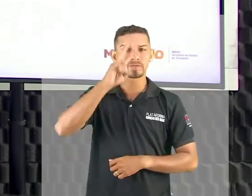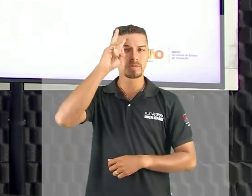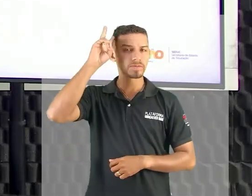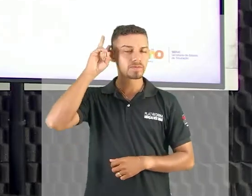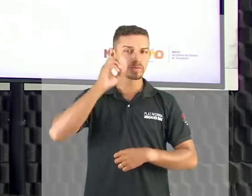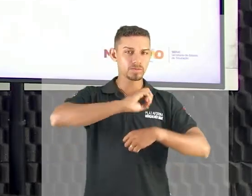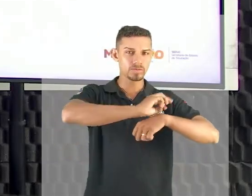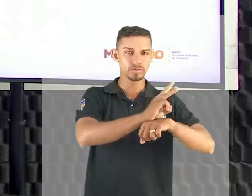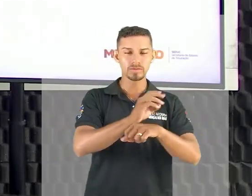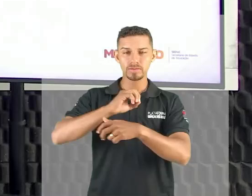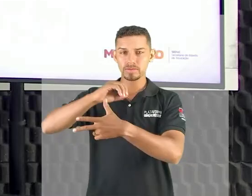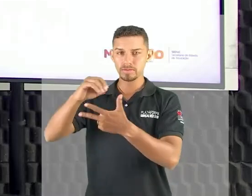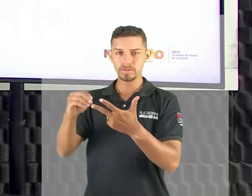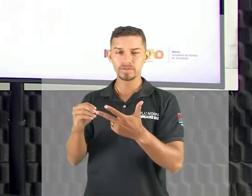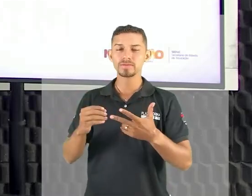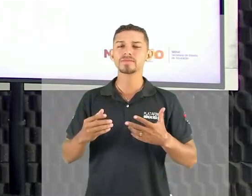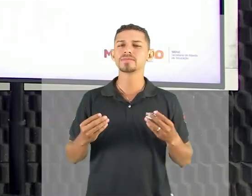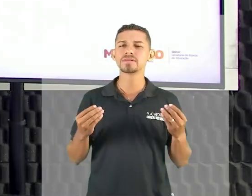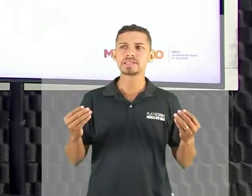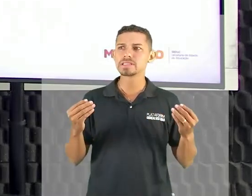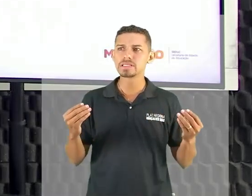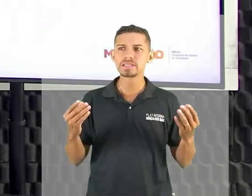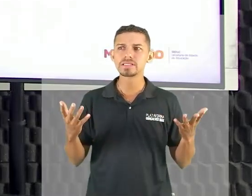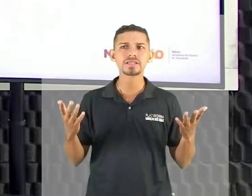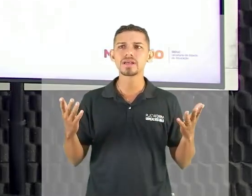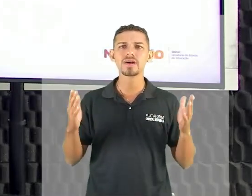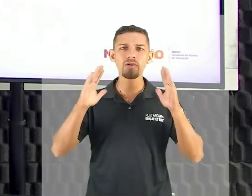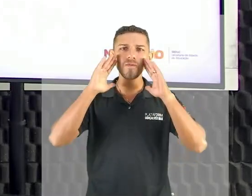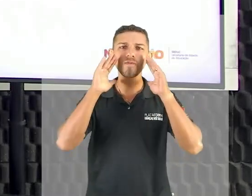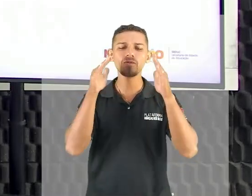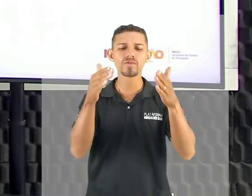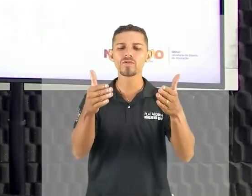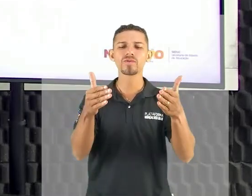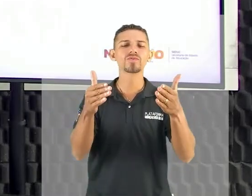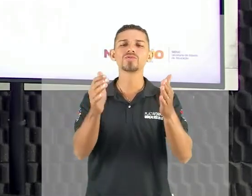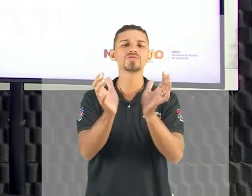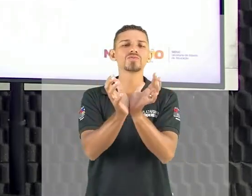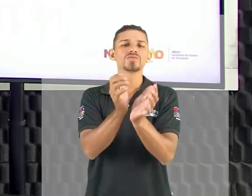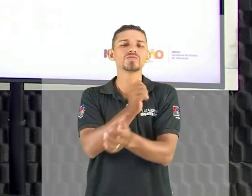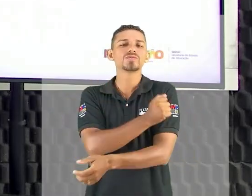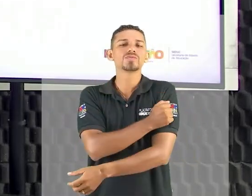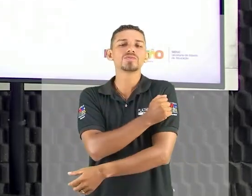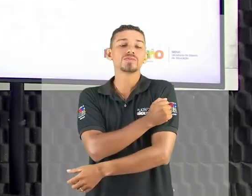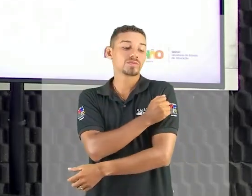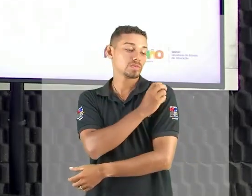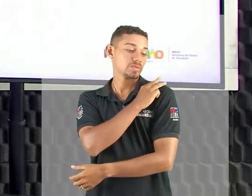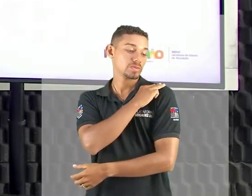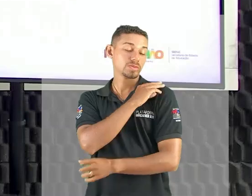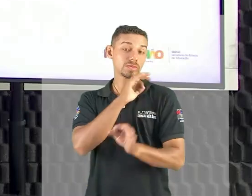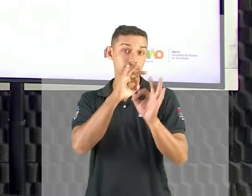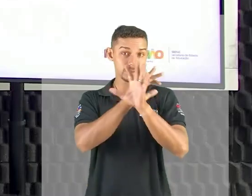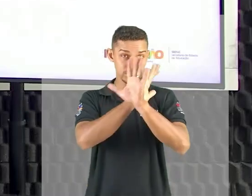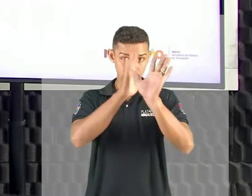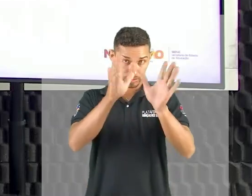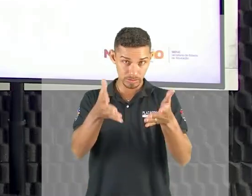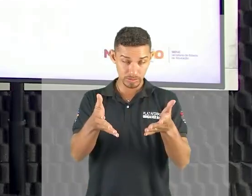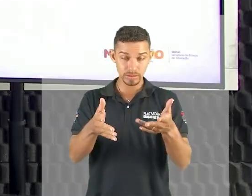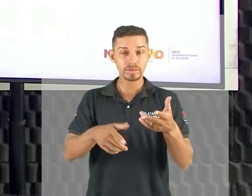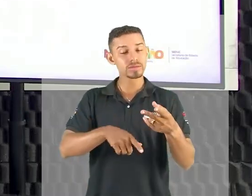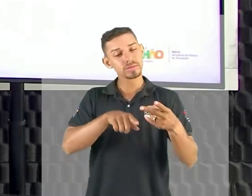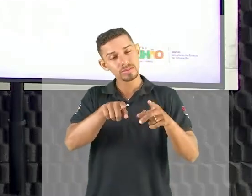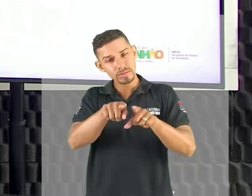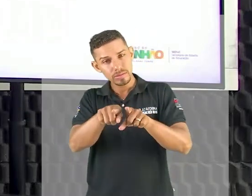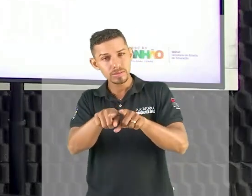vestibulares da u do Enem quem que é isso aí qual é o público alvo Joadson é a galera que tá concluindo o terceiro ano do ensino médio